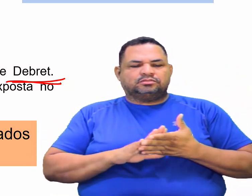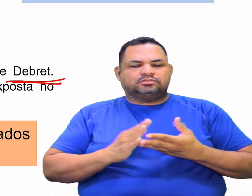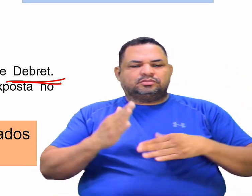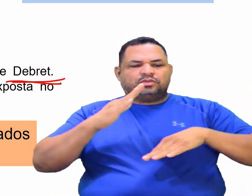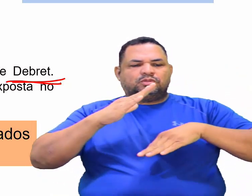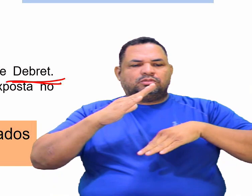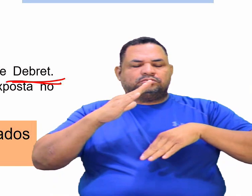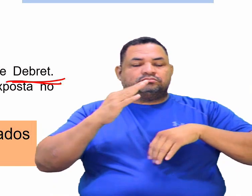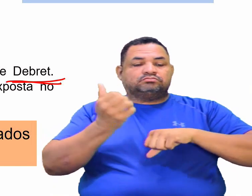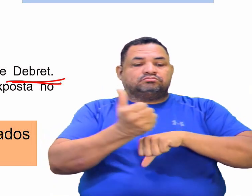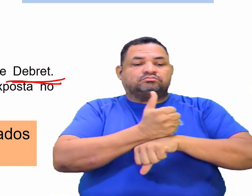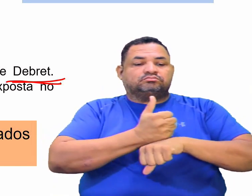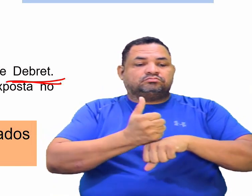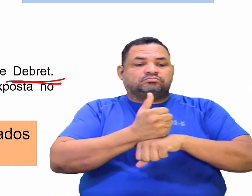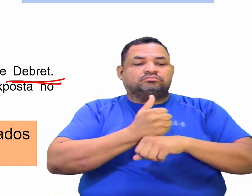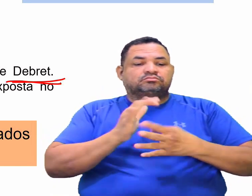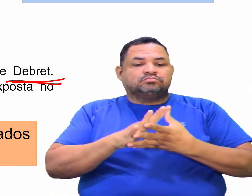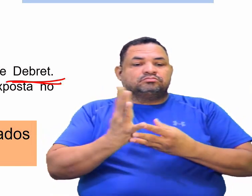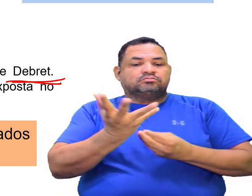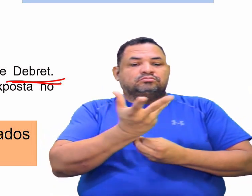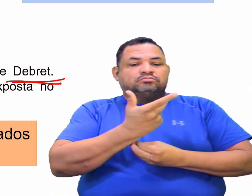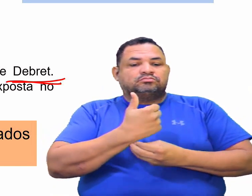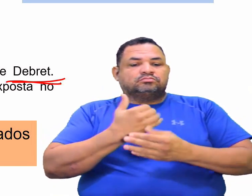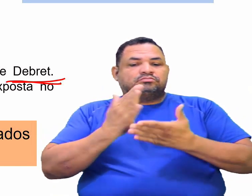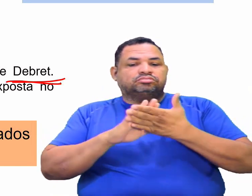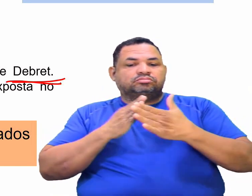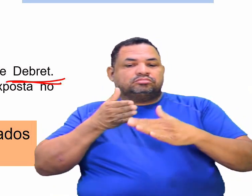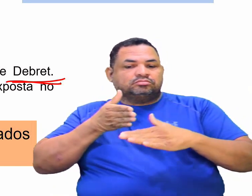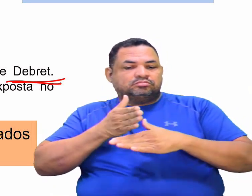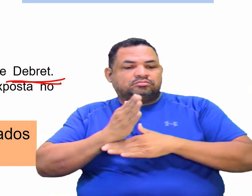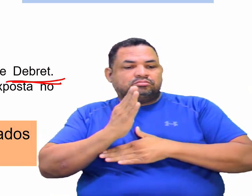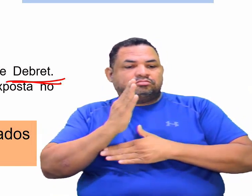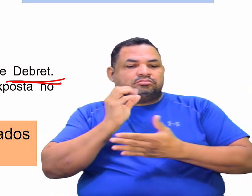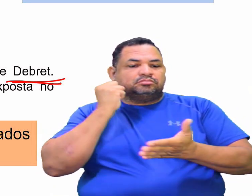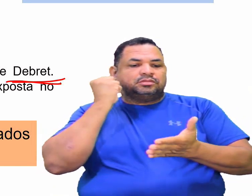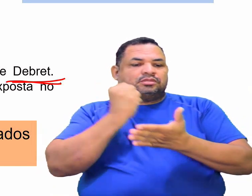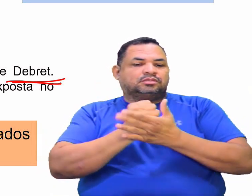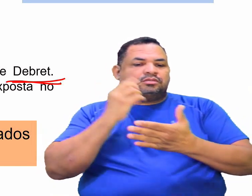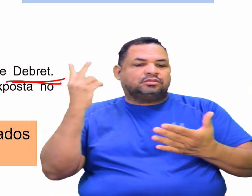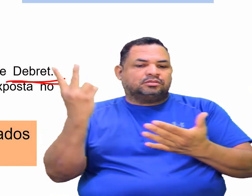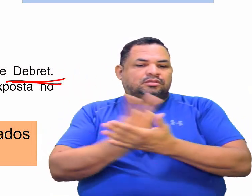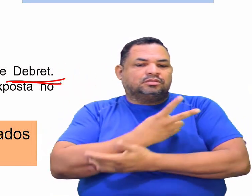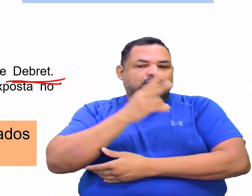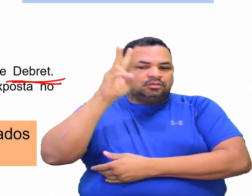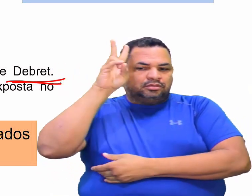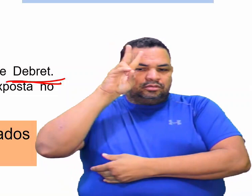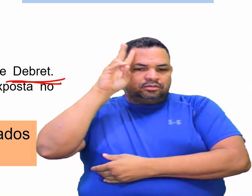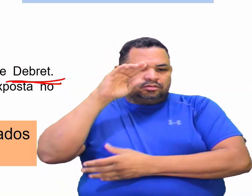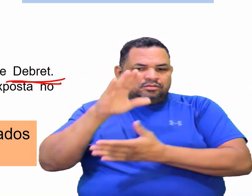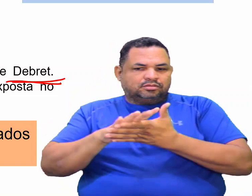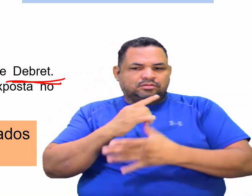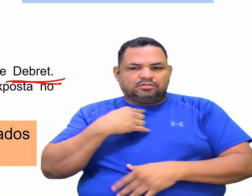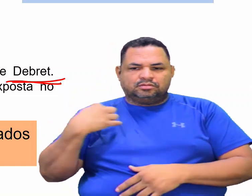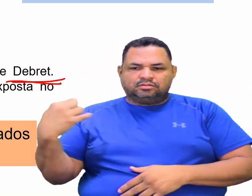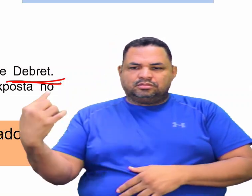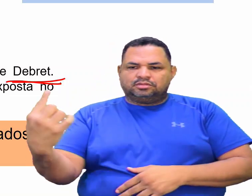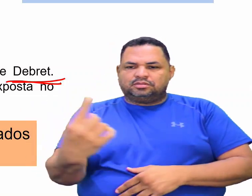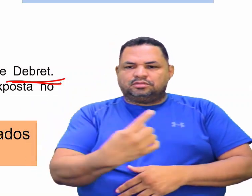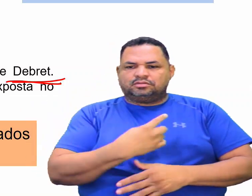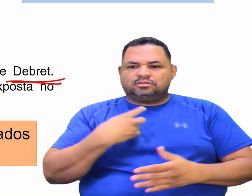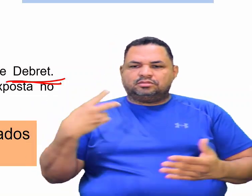então eles são imersos na sociedade marcados pelos acontecimentos históricos à sua